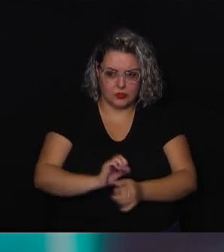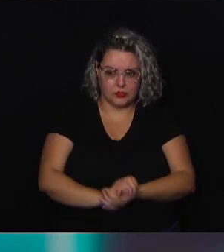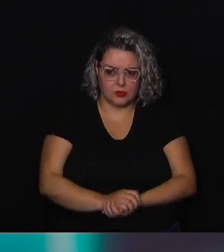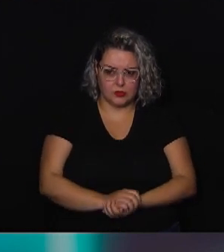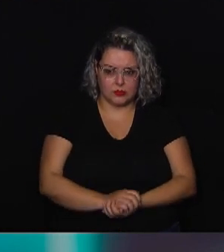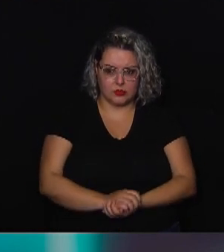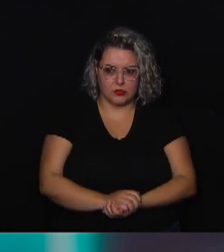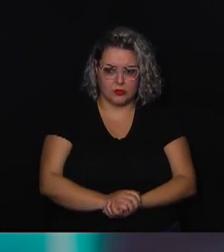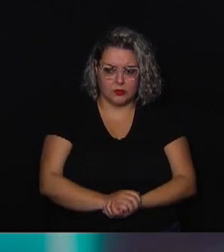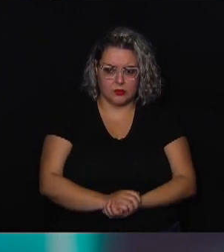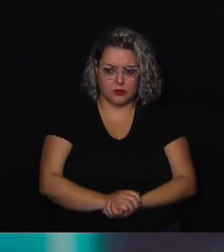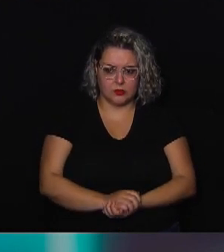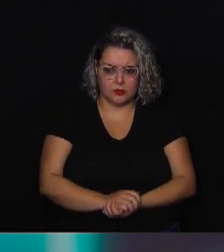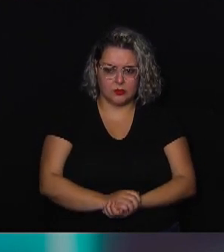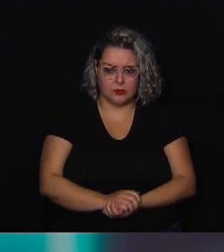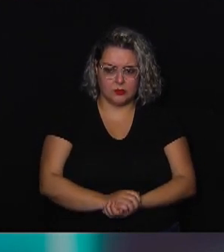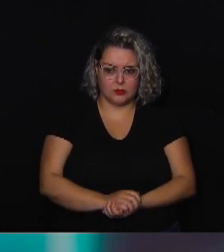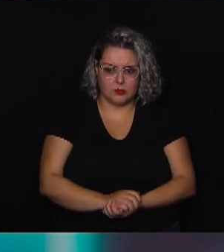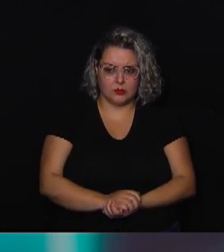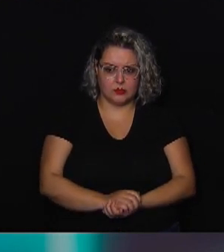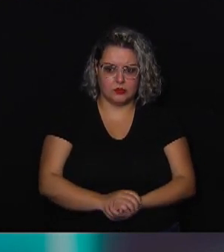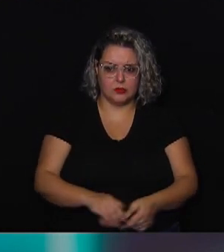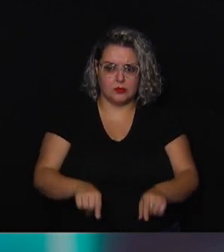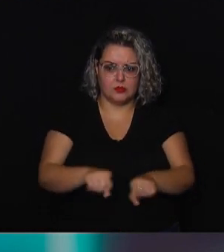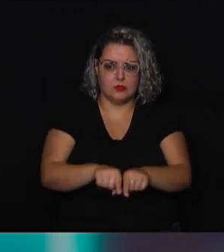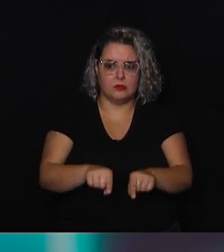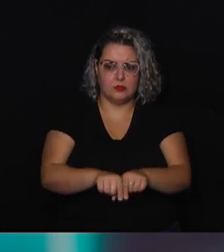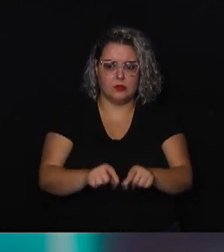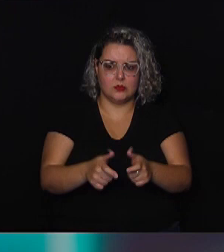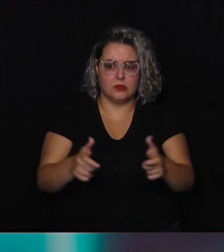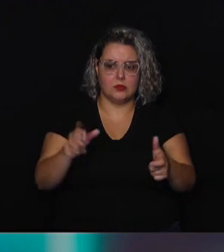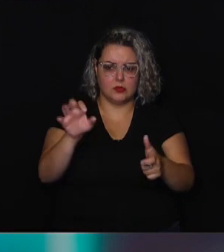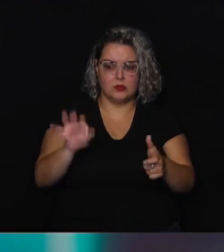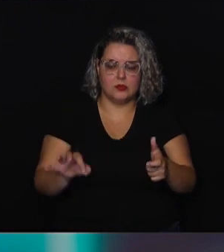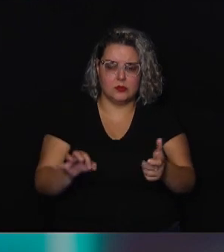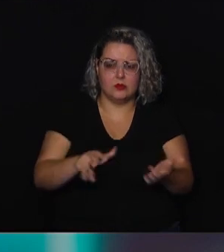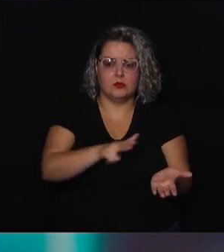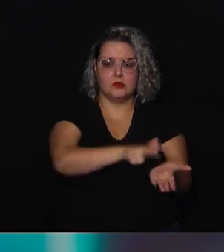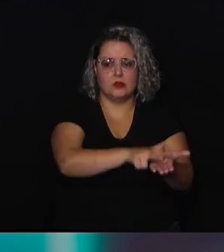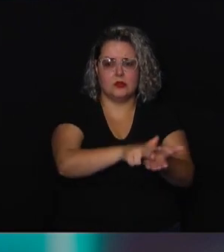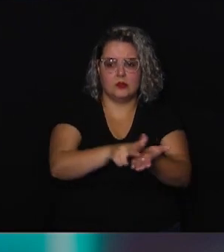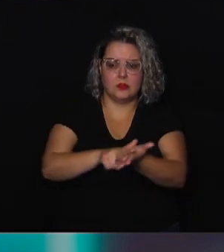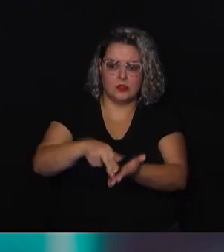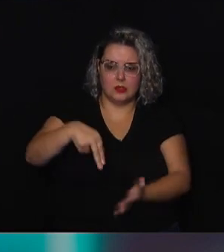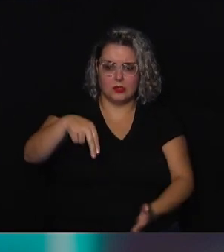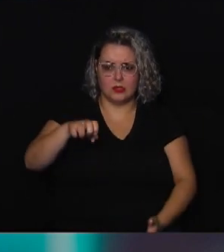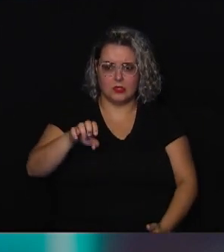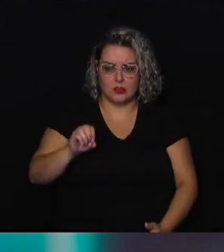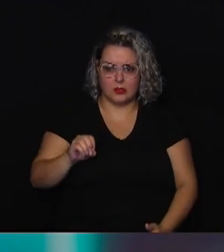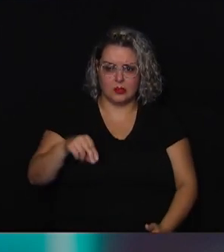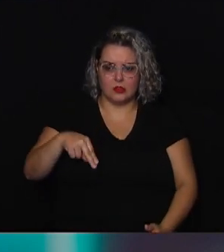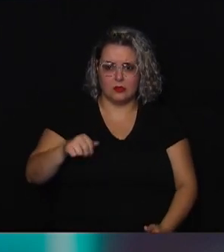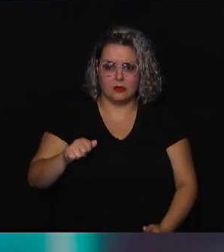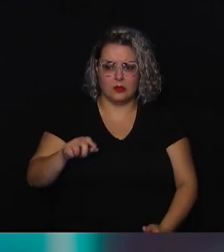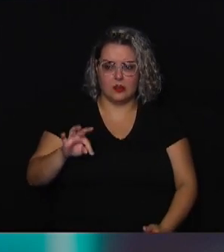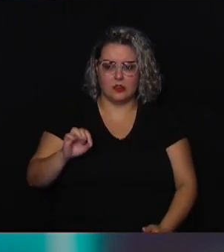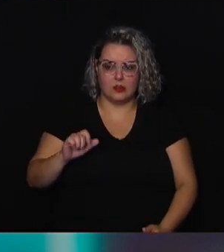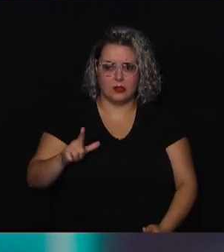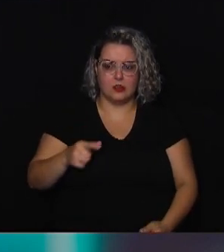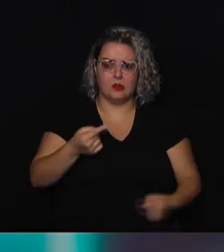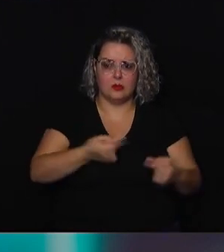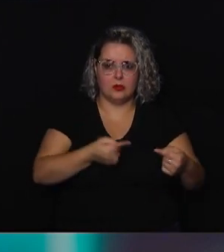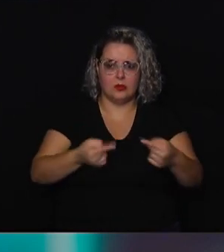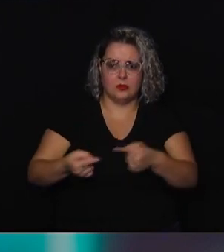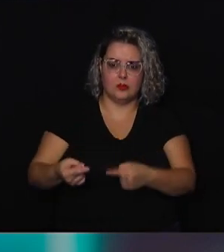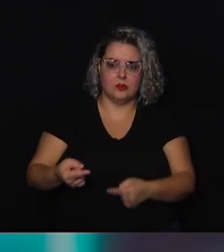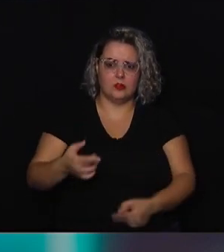bem como as nossas altas taxas de ocupação nos nossos leitos de UTI neonatal, que a gente tem debatido bastante com a Secretaria